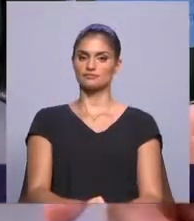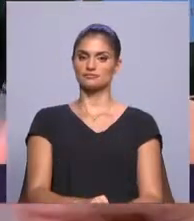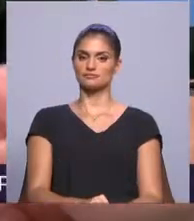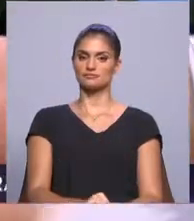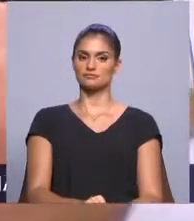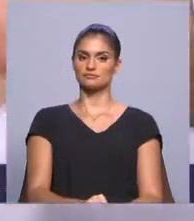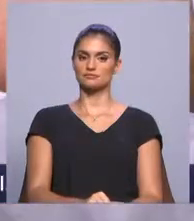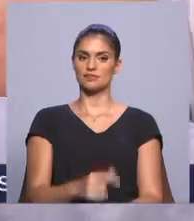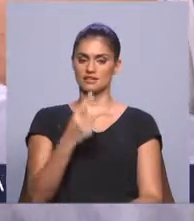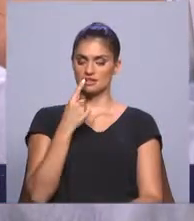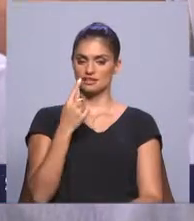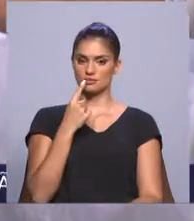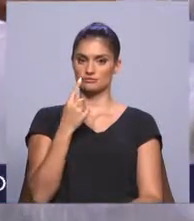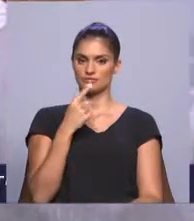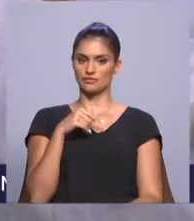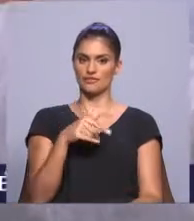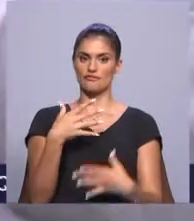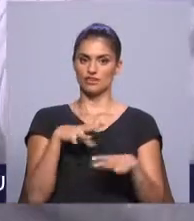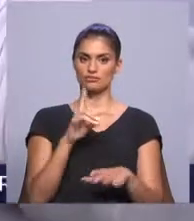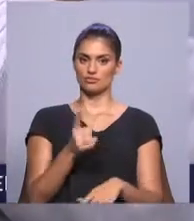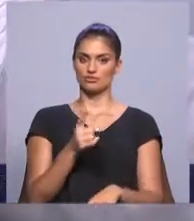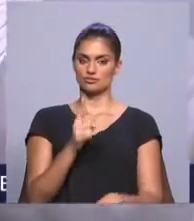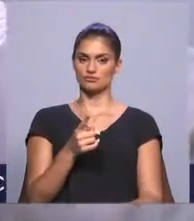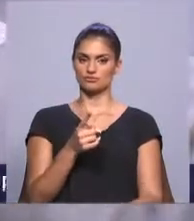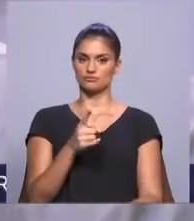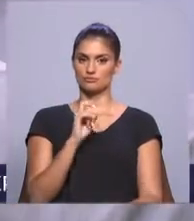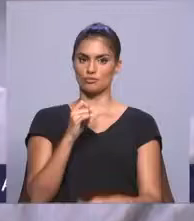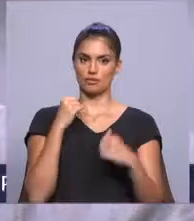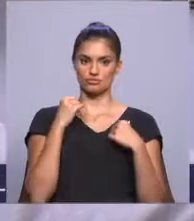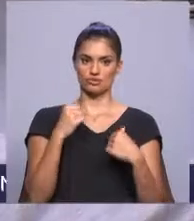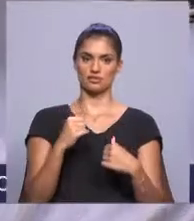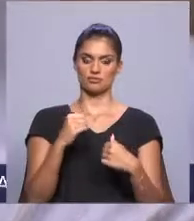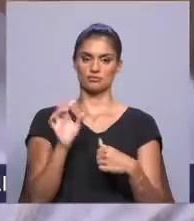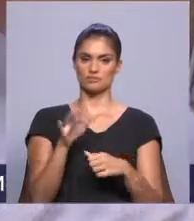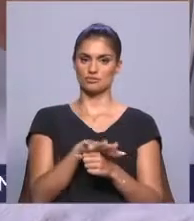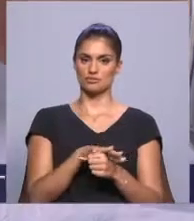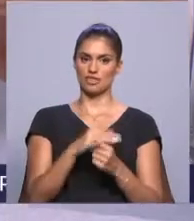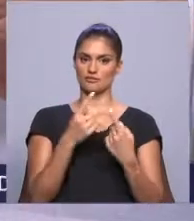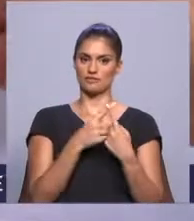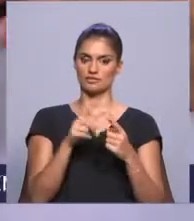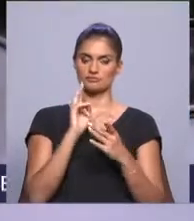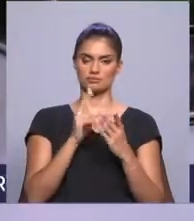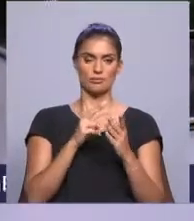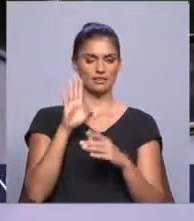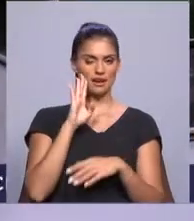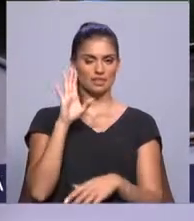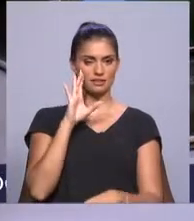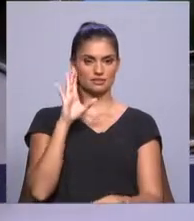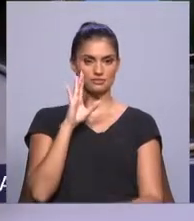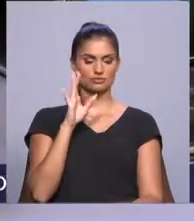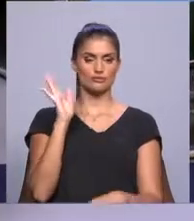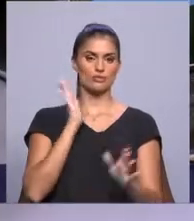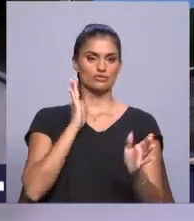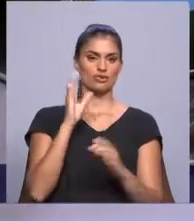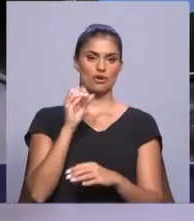todo o nosso Mas vamos carinho. a caminho das férias, portanto pode ir na mochila. Num registro diferente. Este sim, lê-se também numa tarde. Os Funcionários,